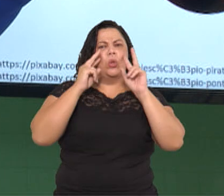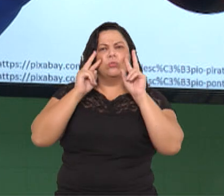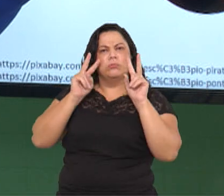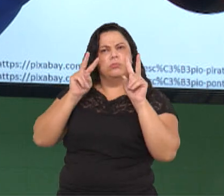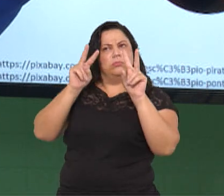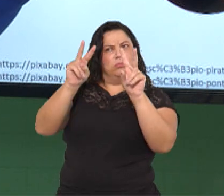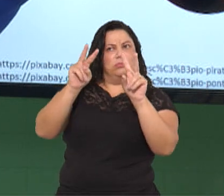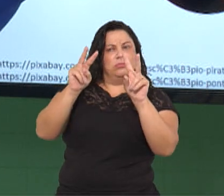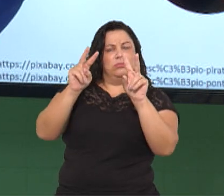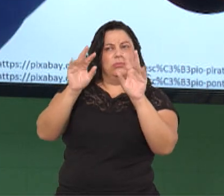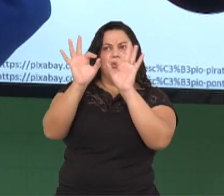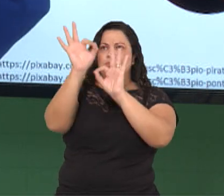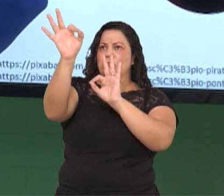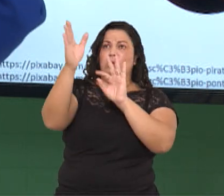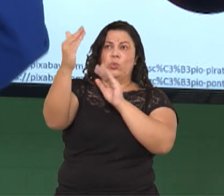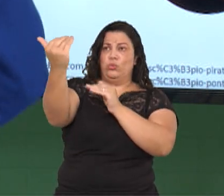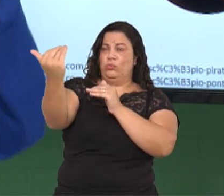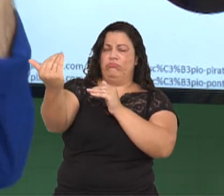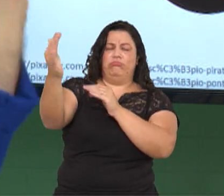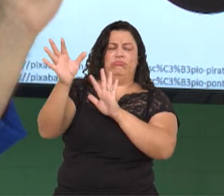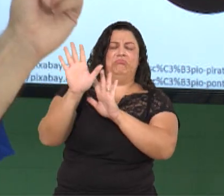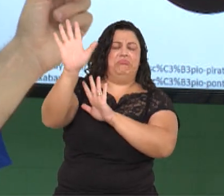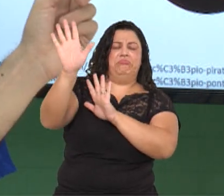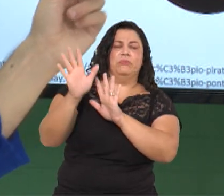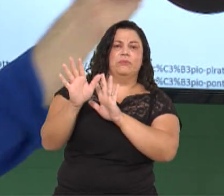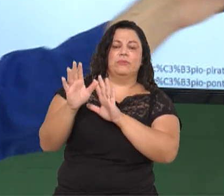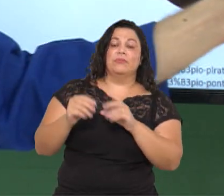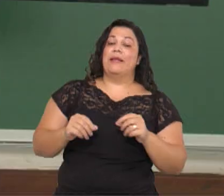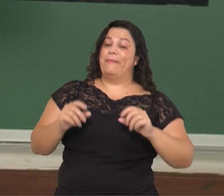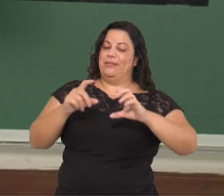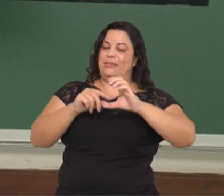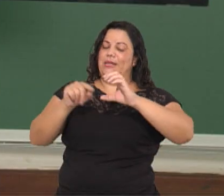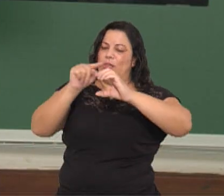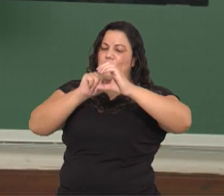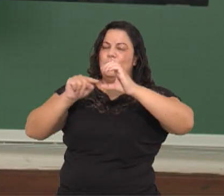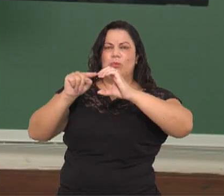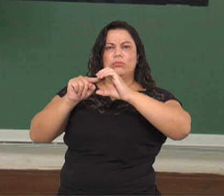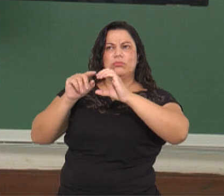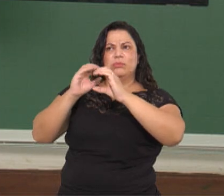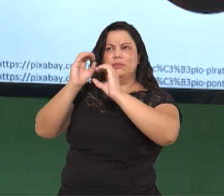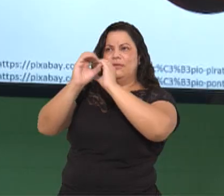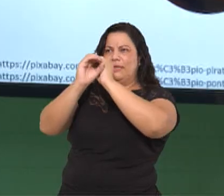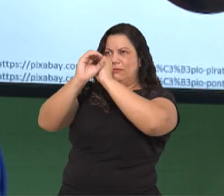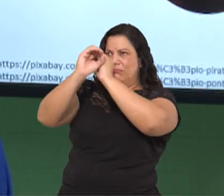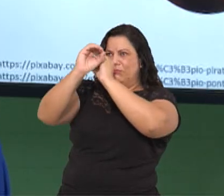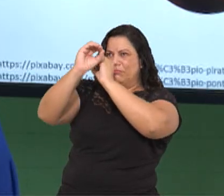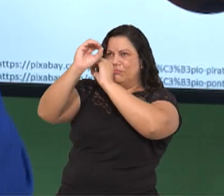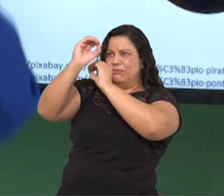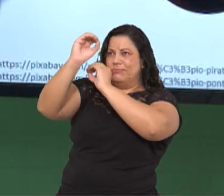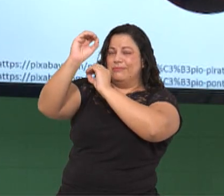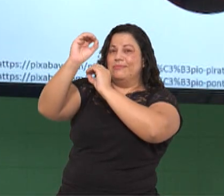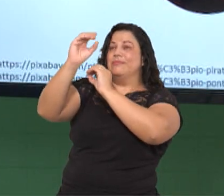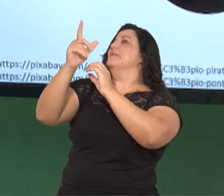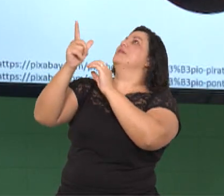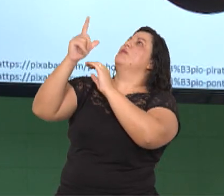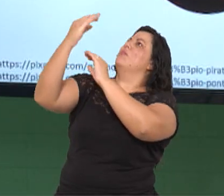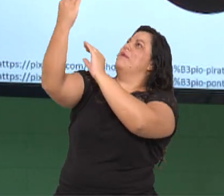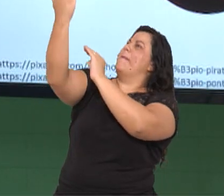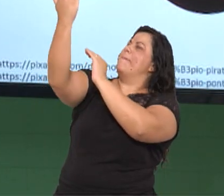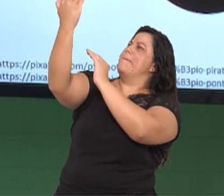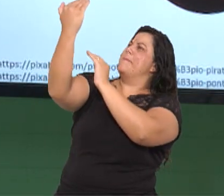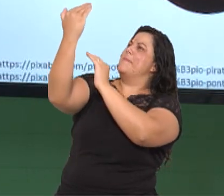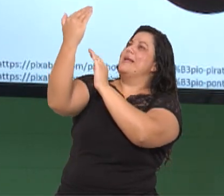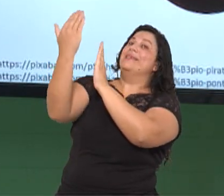uma certa distância. Esses instrumentos, luneta e telescópio, nos auxiliam